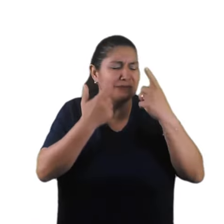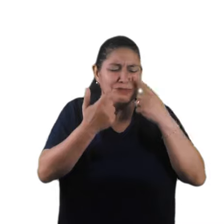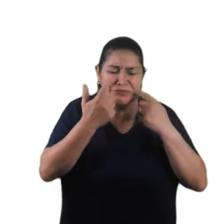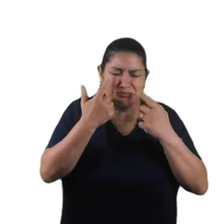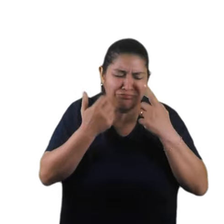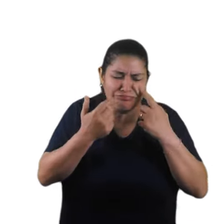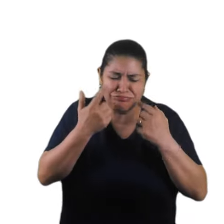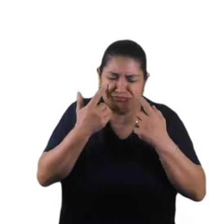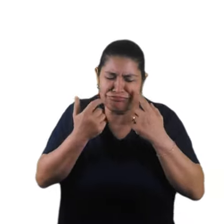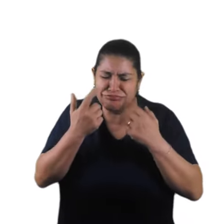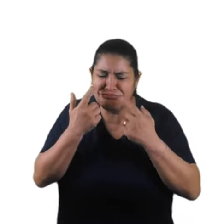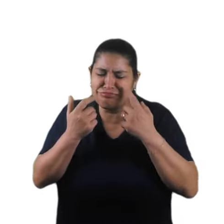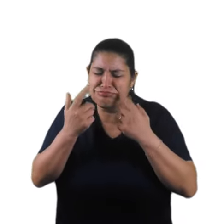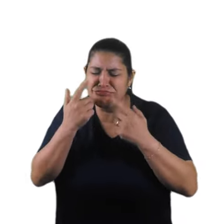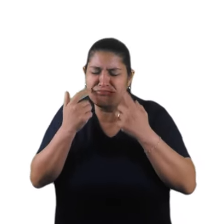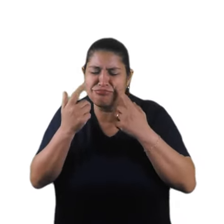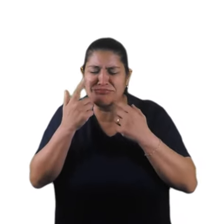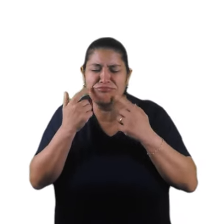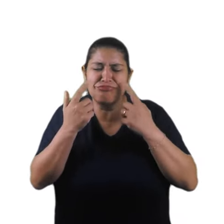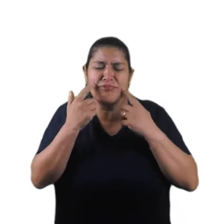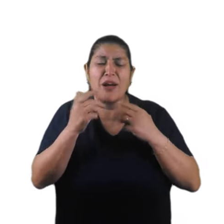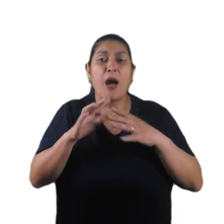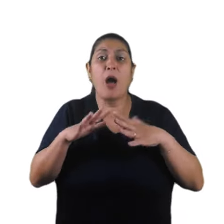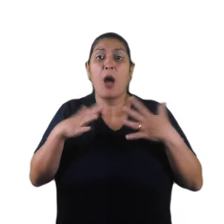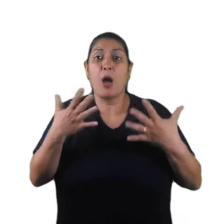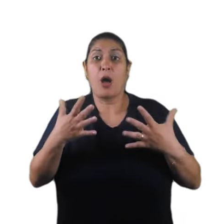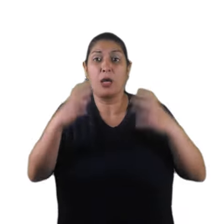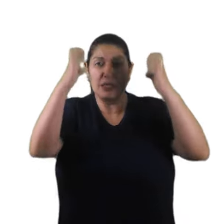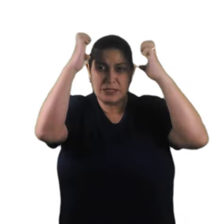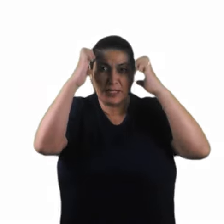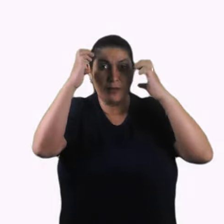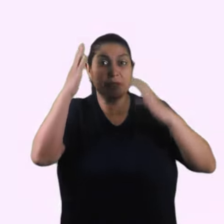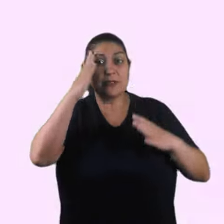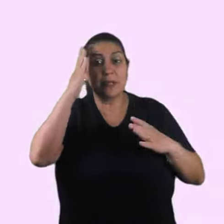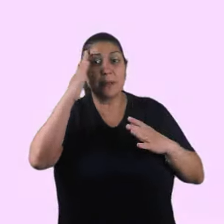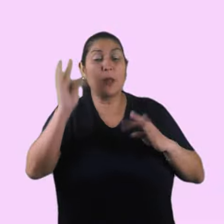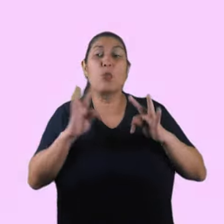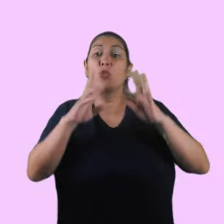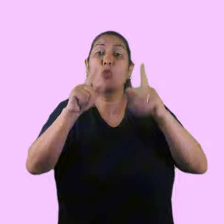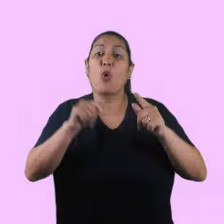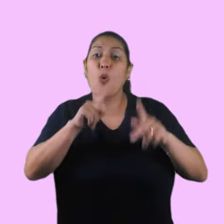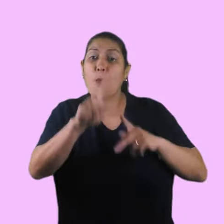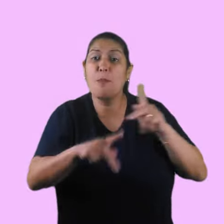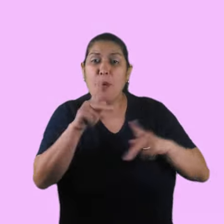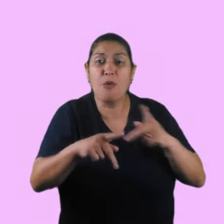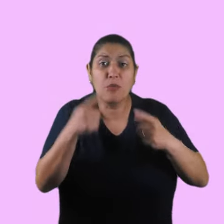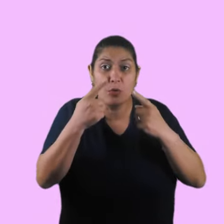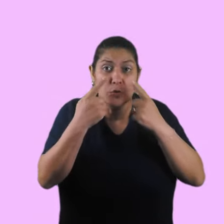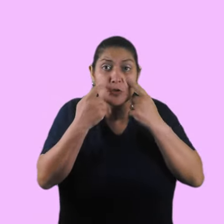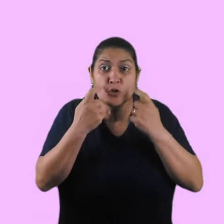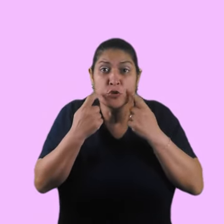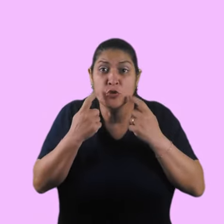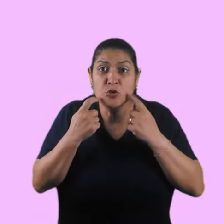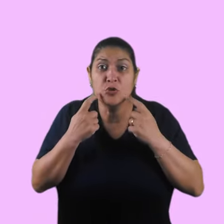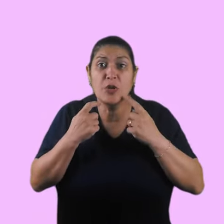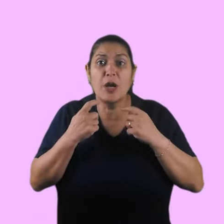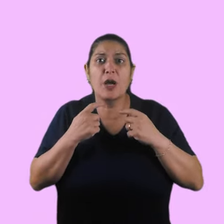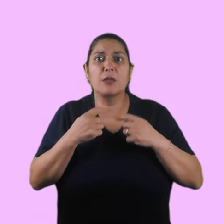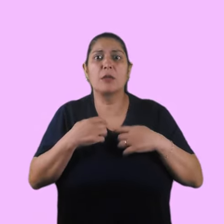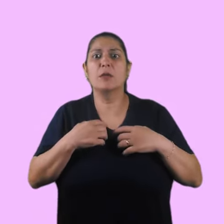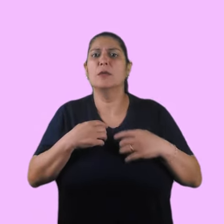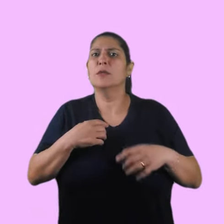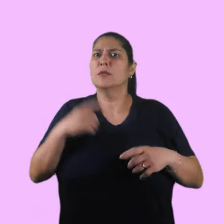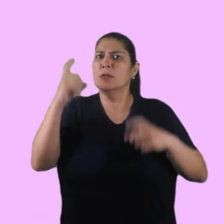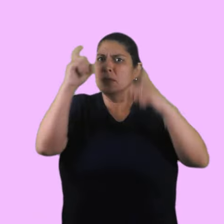entre eles um grande lamento e choro. Quando Ester ficou sabendo que Mardoqueu e todo o seu povo estavam